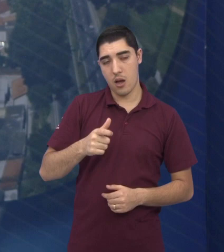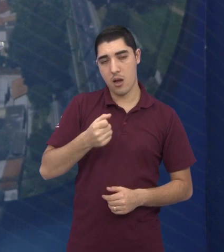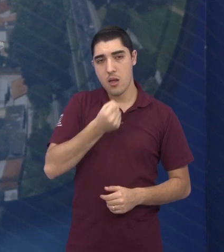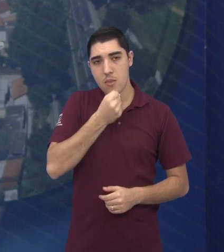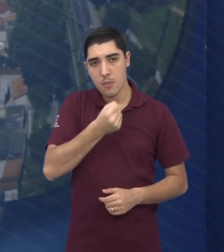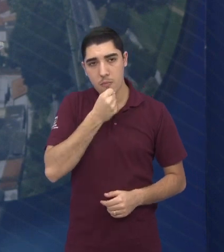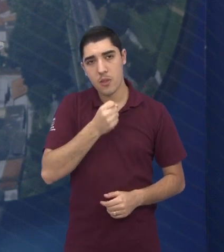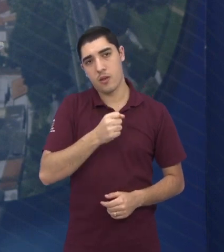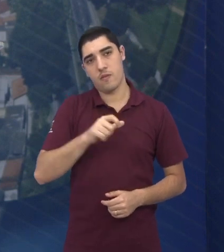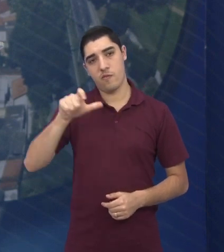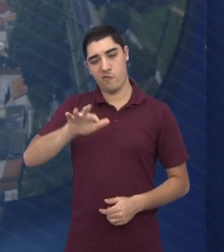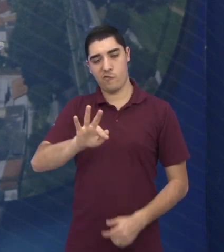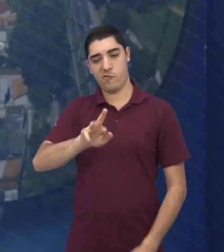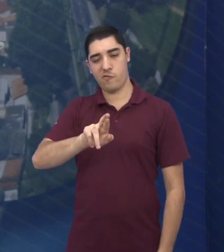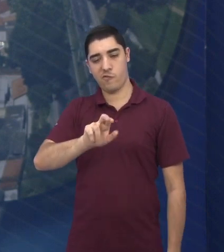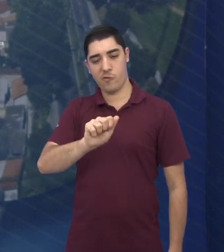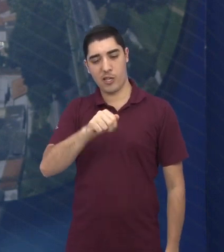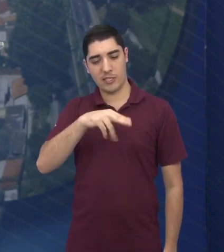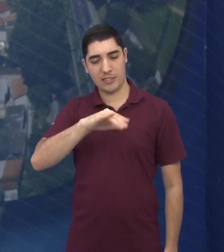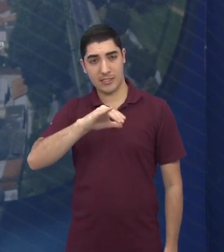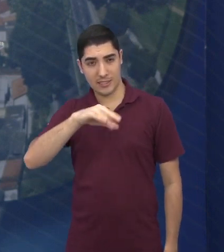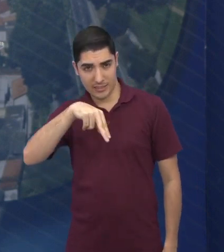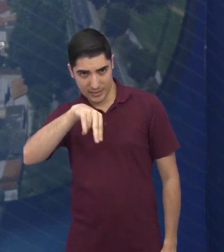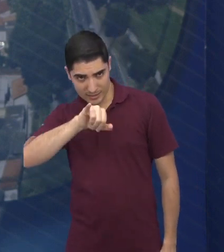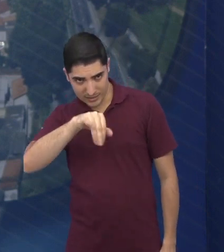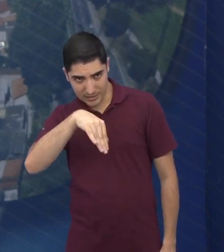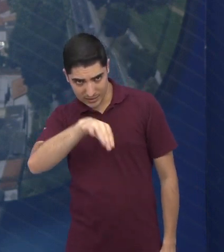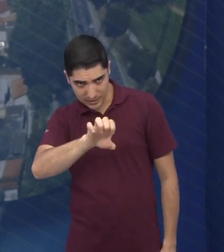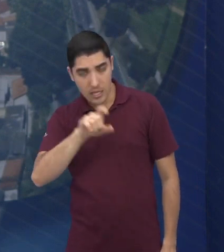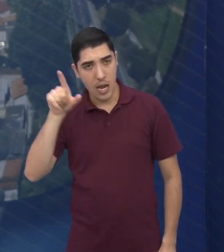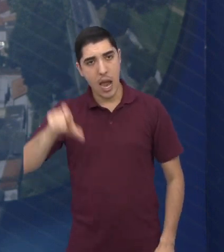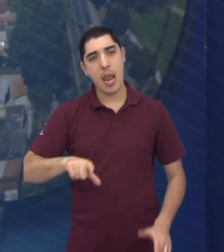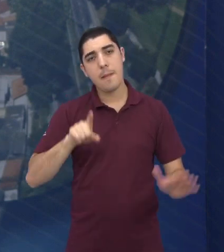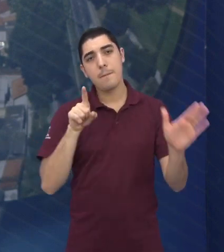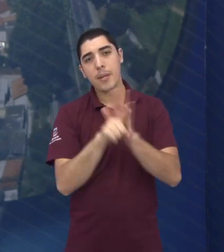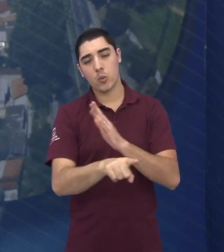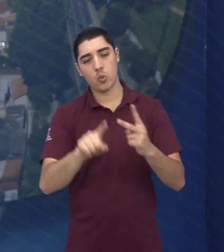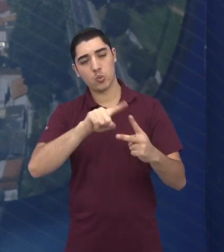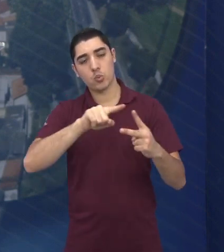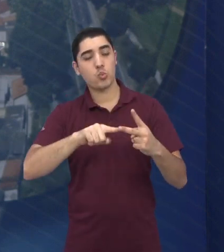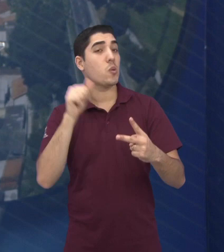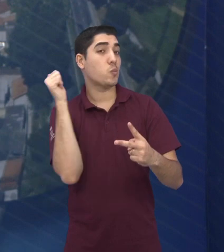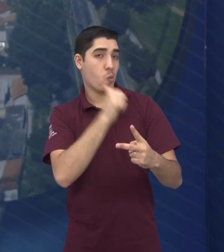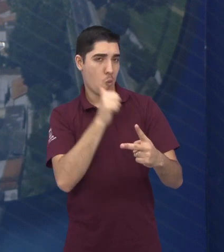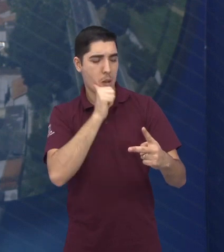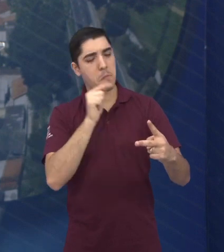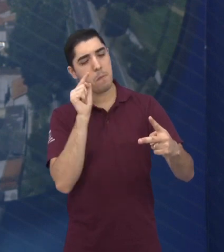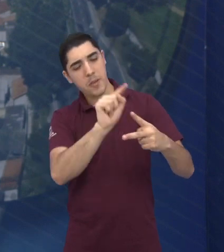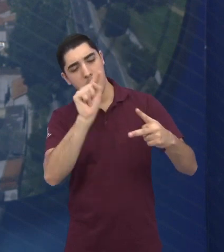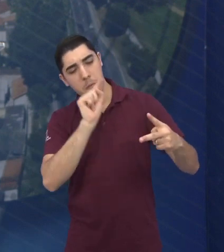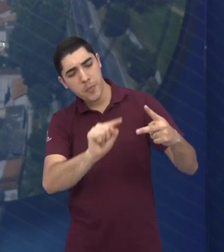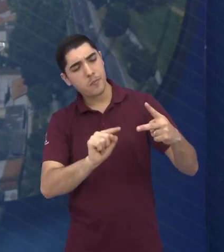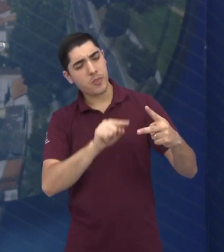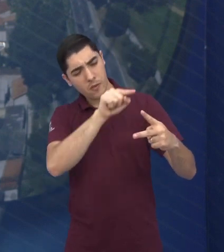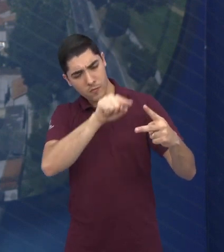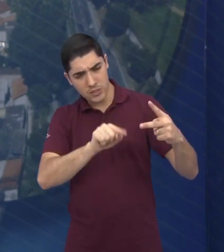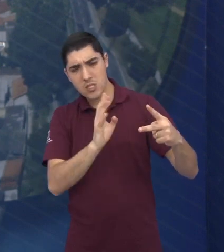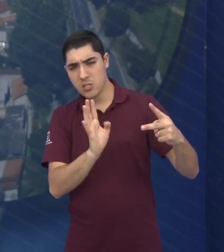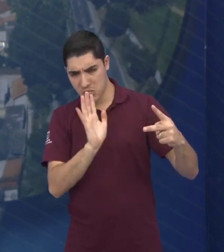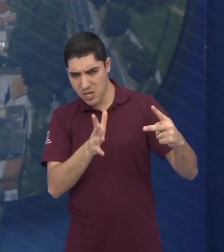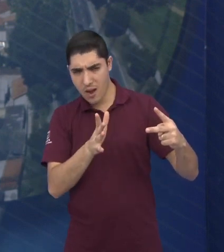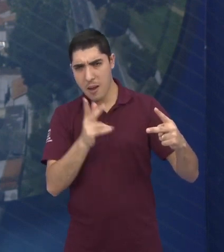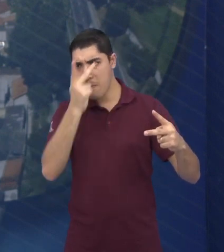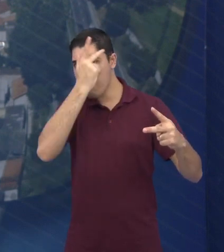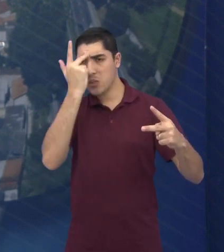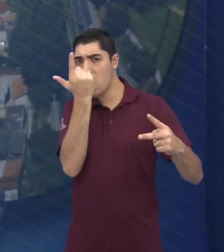Francine Padilha, gente, ela perguntou para algumas pessoas, duas mulheres, se elas já ouviram